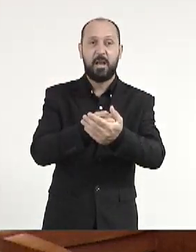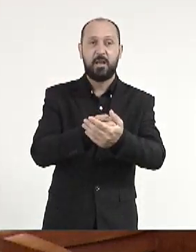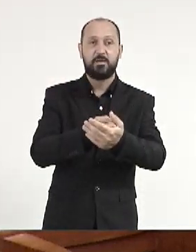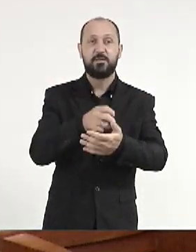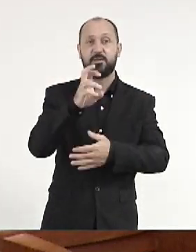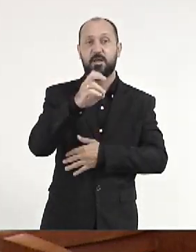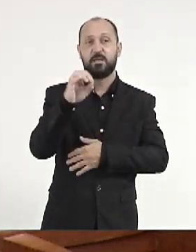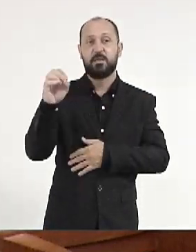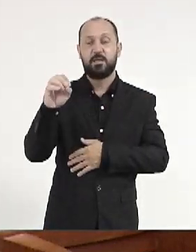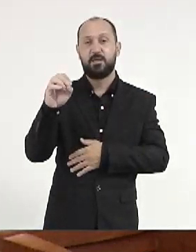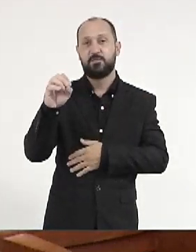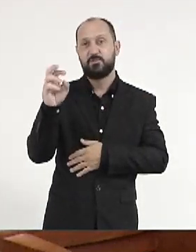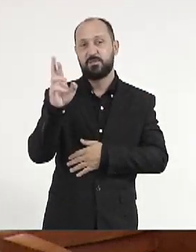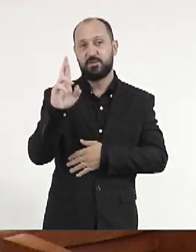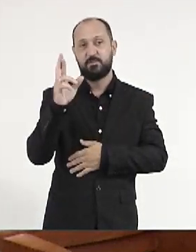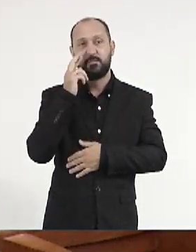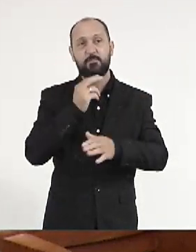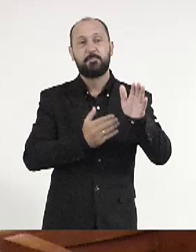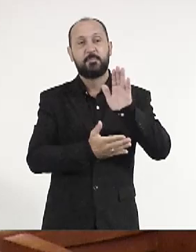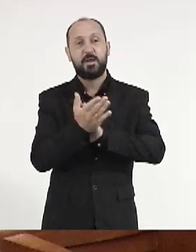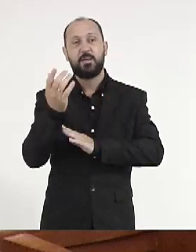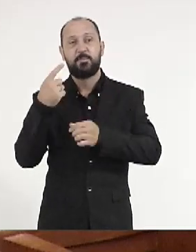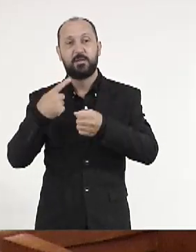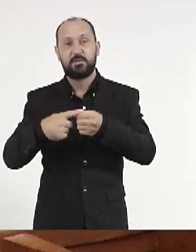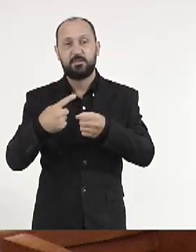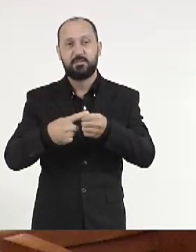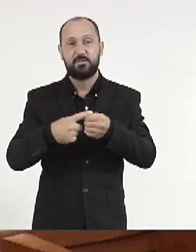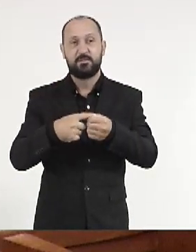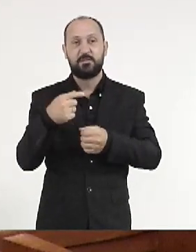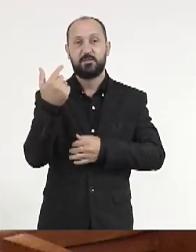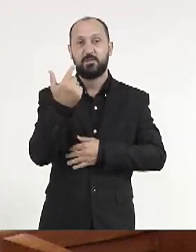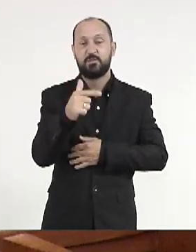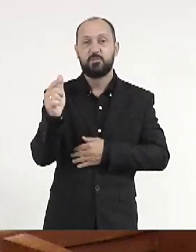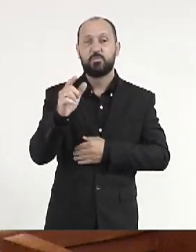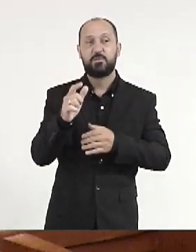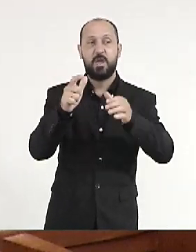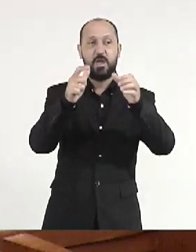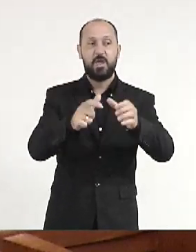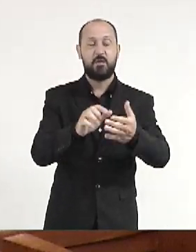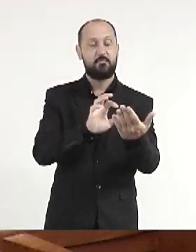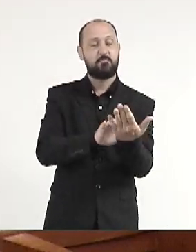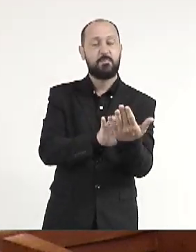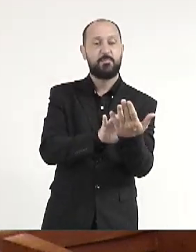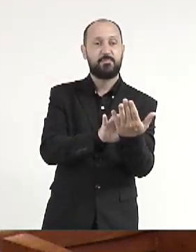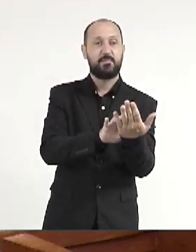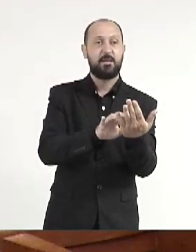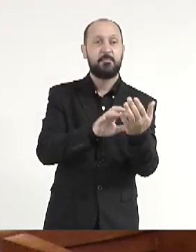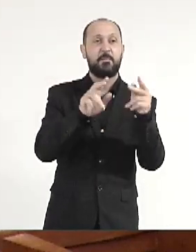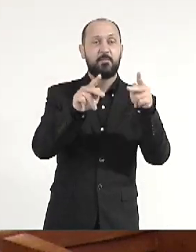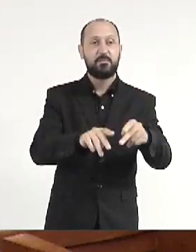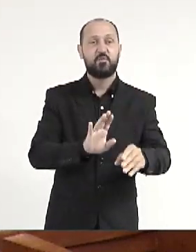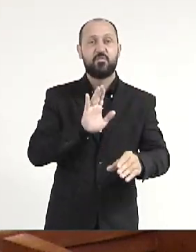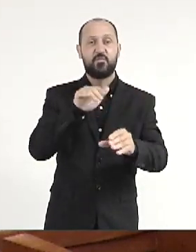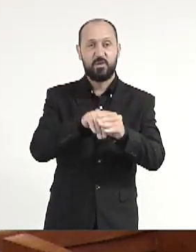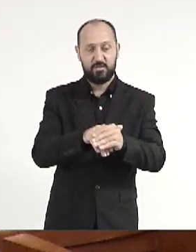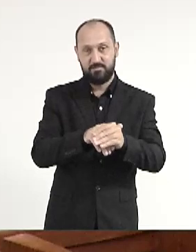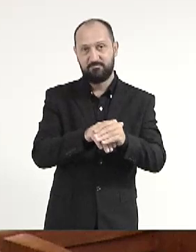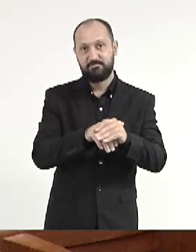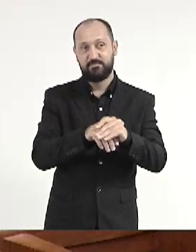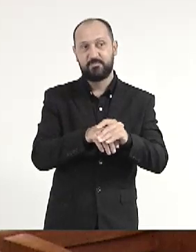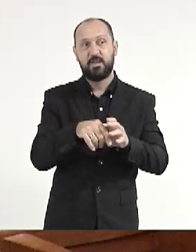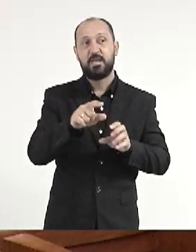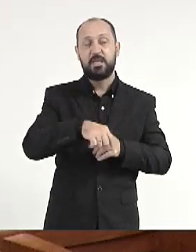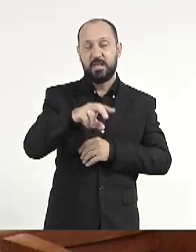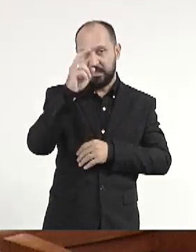mínimo, R$500 para se deslocar até a cidade. Não tem uma urna para a população poder votar. E um povo que